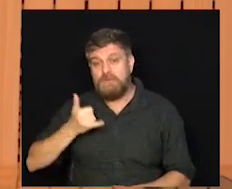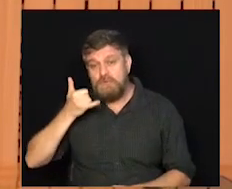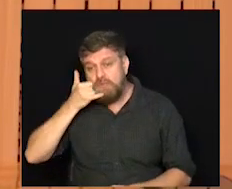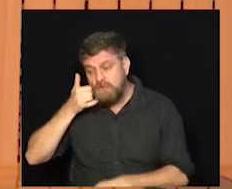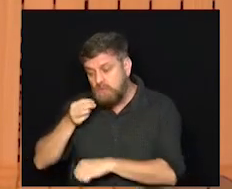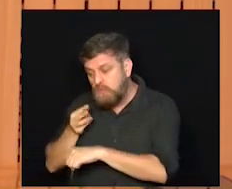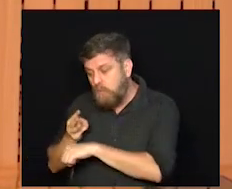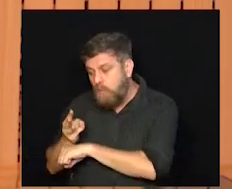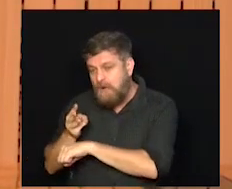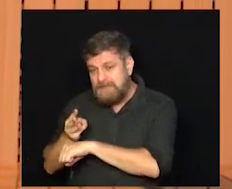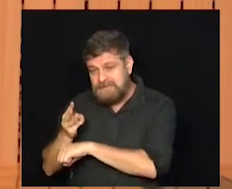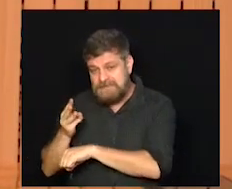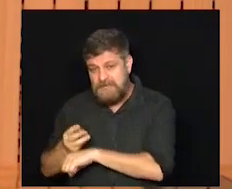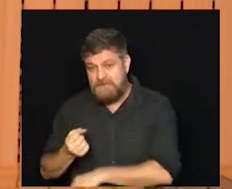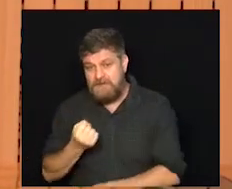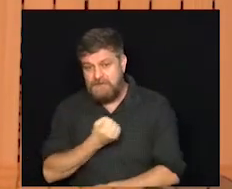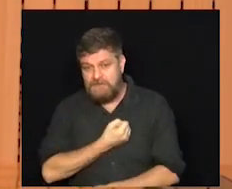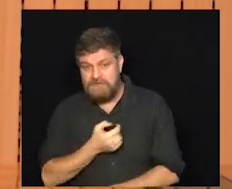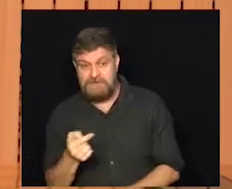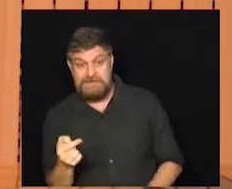WhatsApp